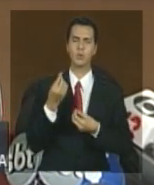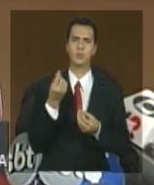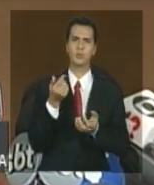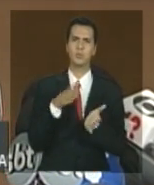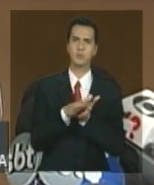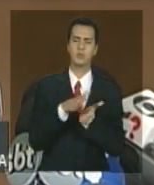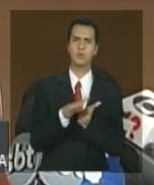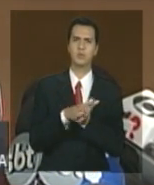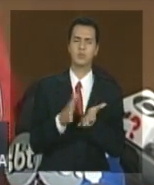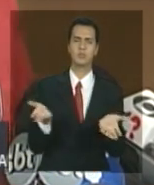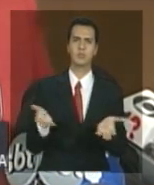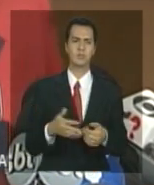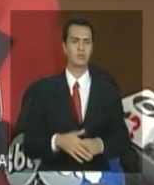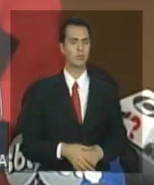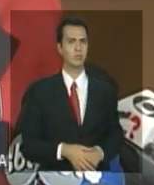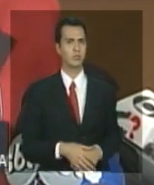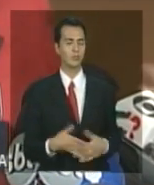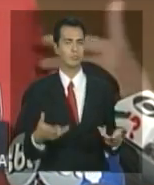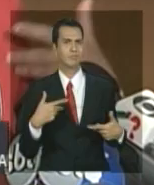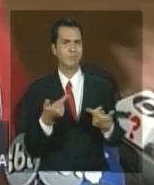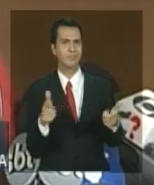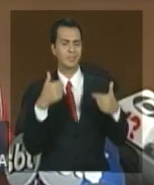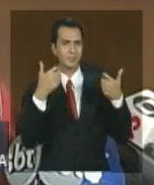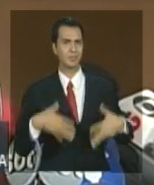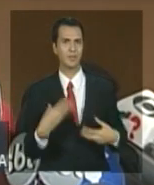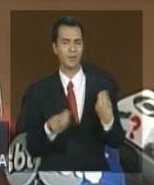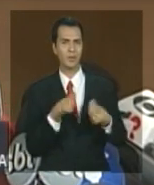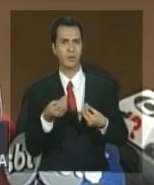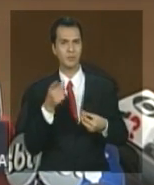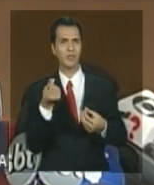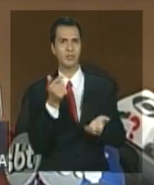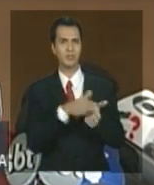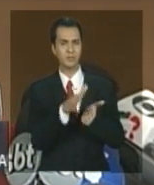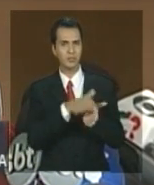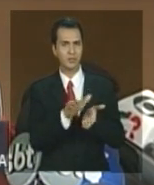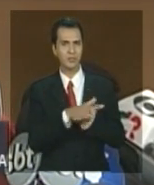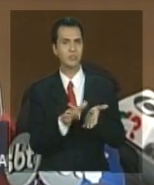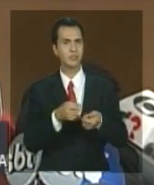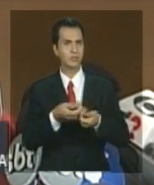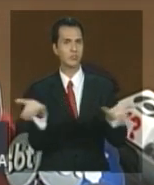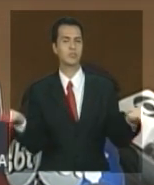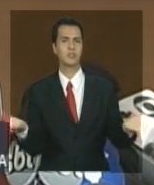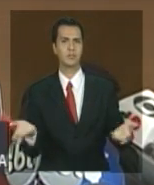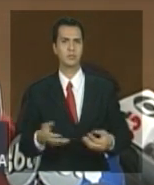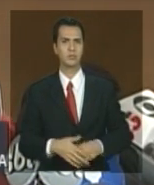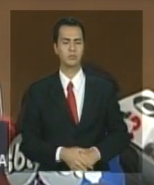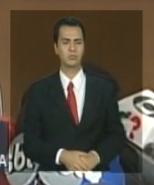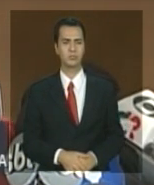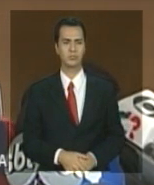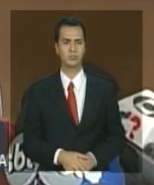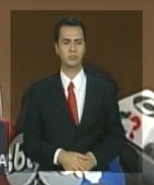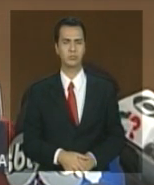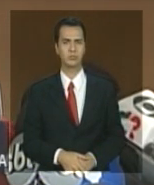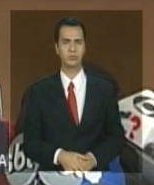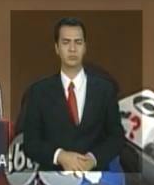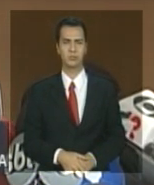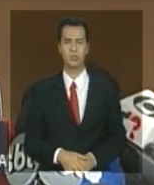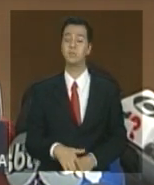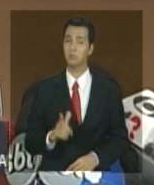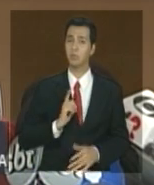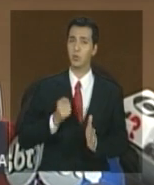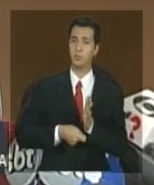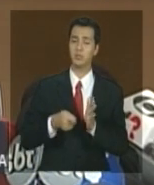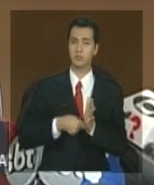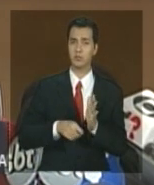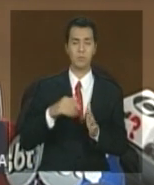isso, não tem como explicar. Ele emite a diferença, se você emite moeda, você tem uma obrigação, tem uma obrigação maior em relação ao mundo,